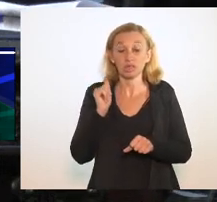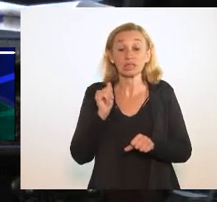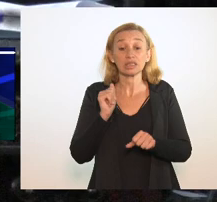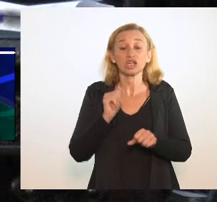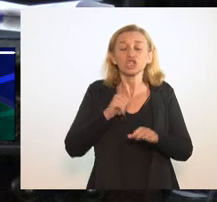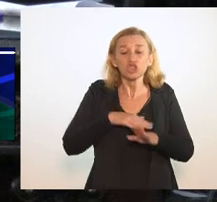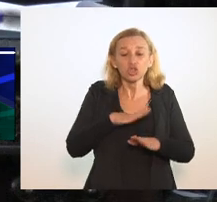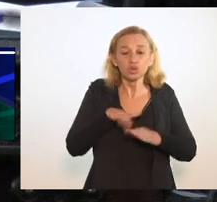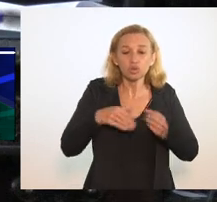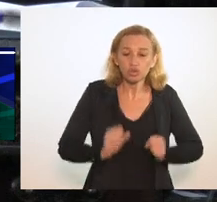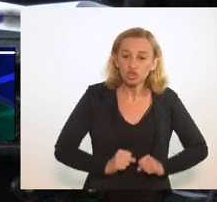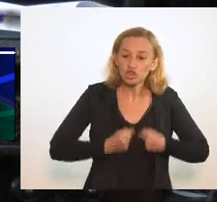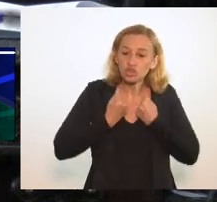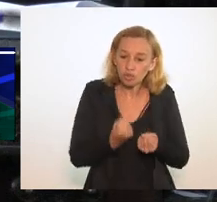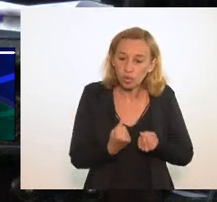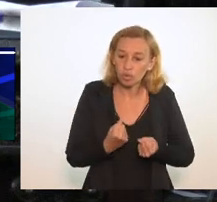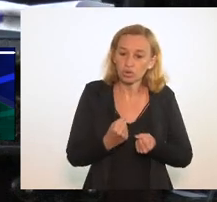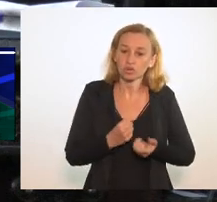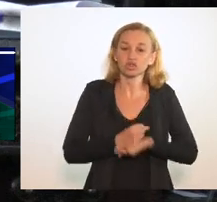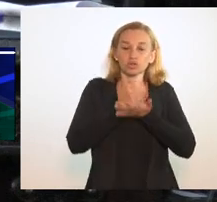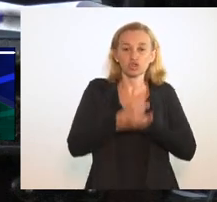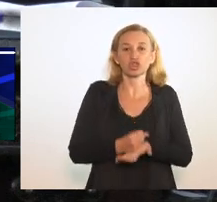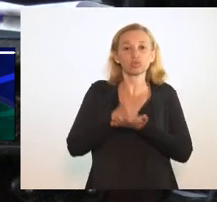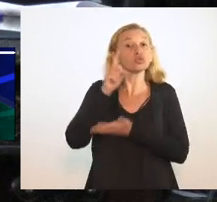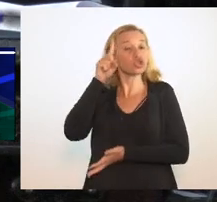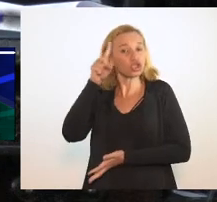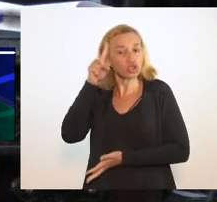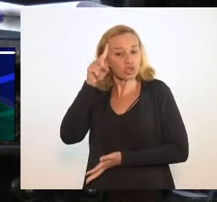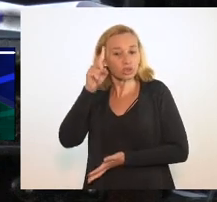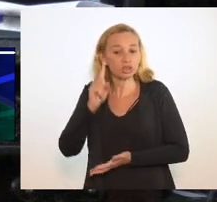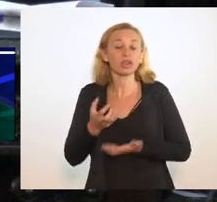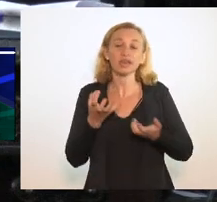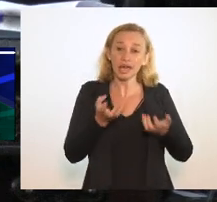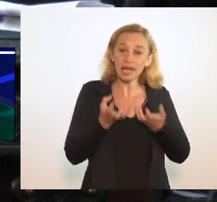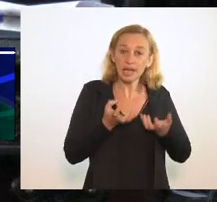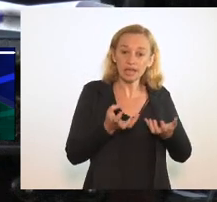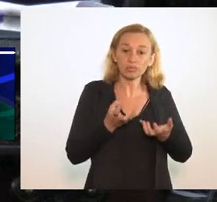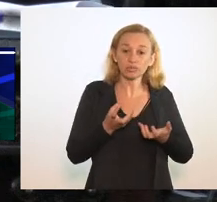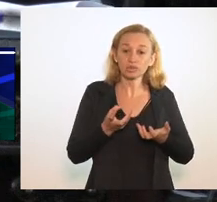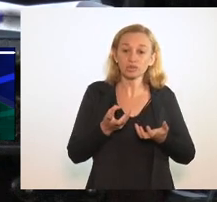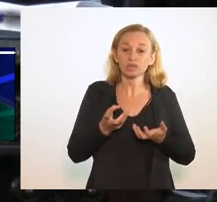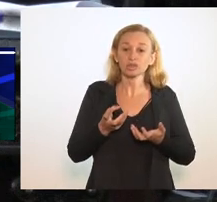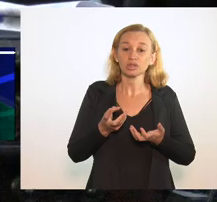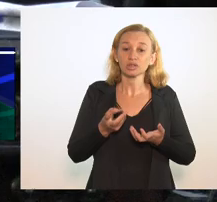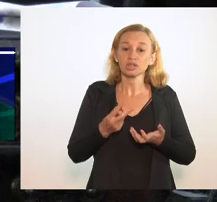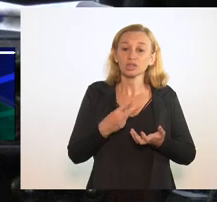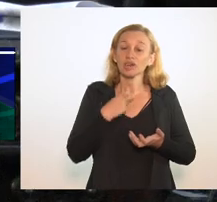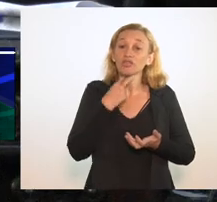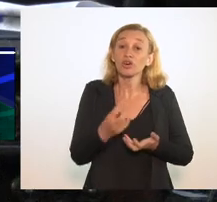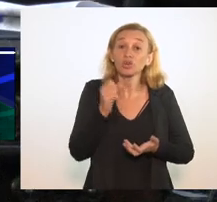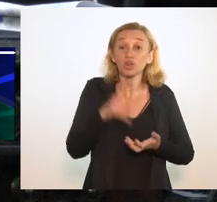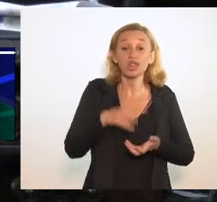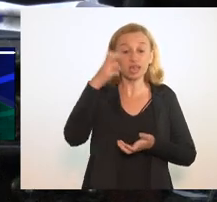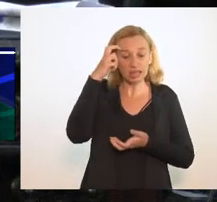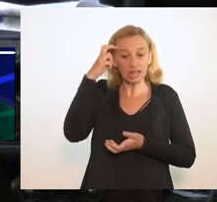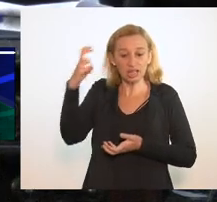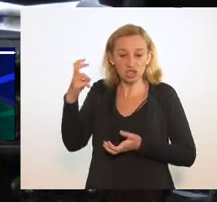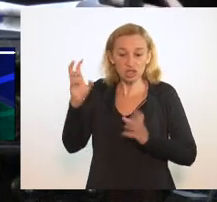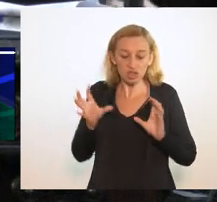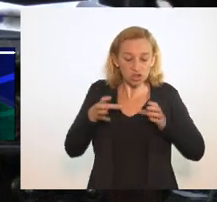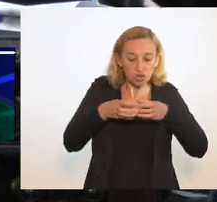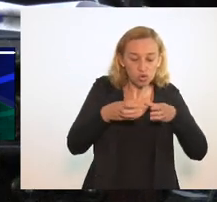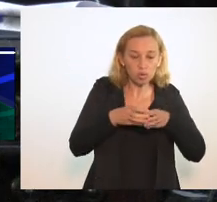todo o esforço com que sustentam no seu dia a dia. Queremos dar voz ao que a inteligência coletiva